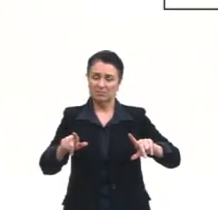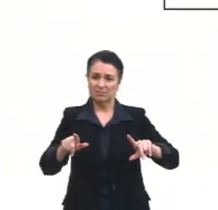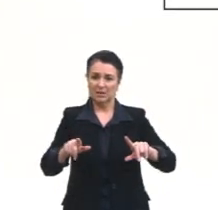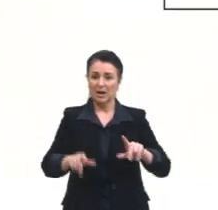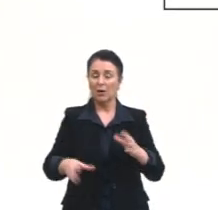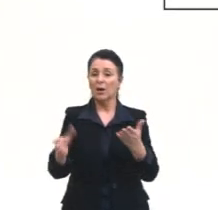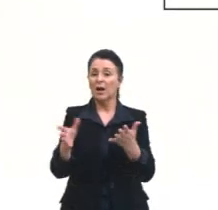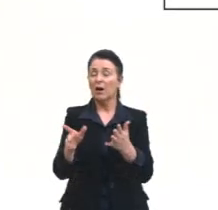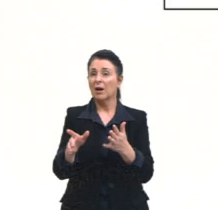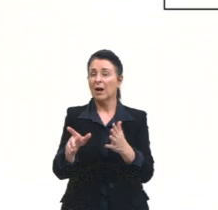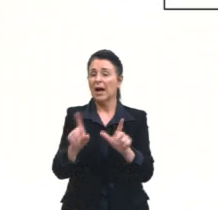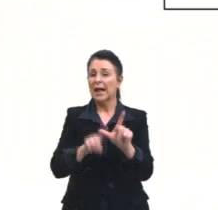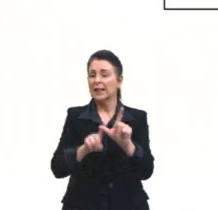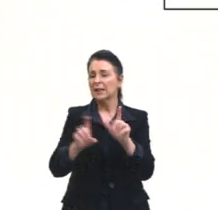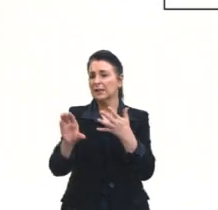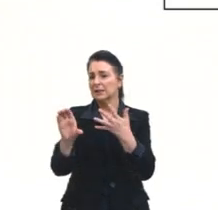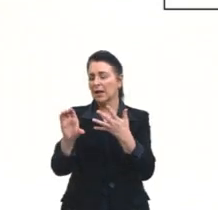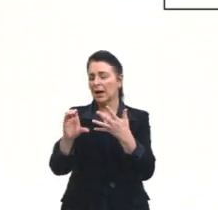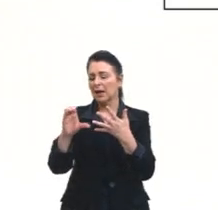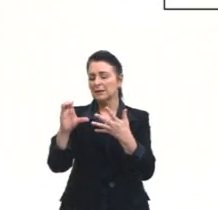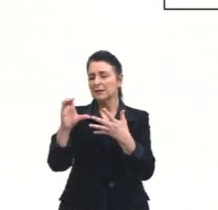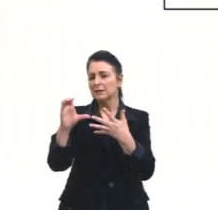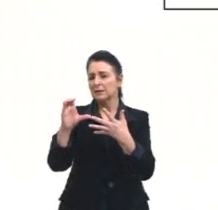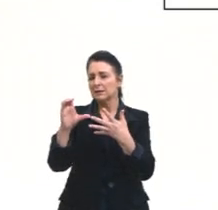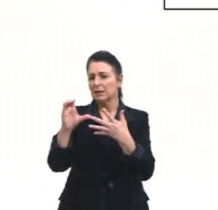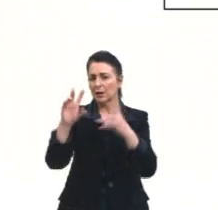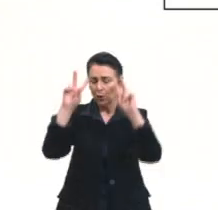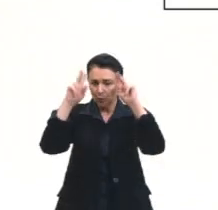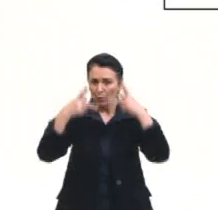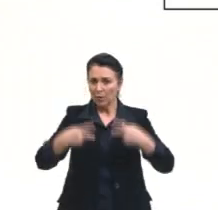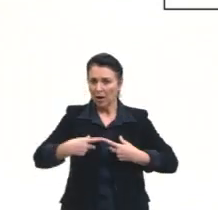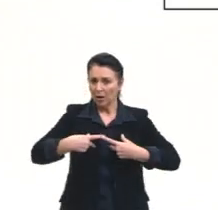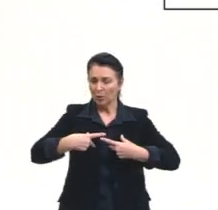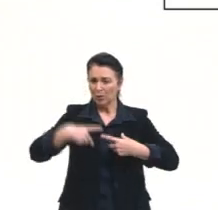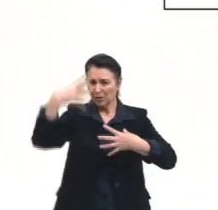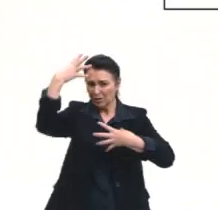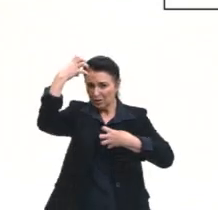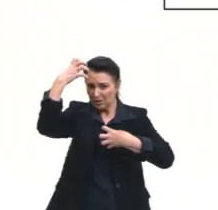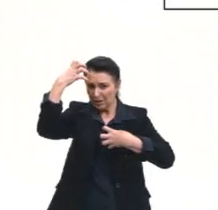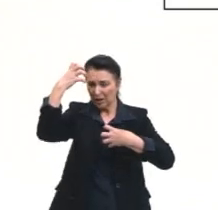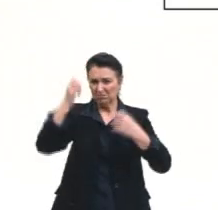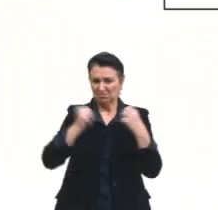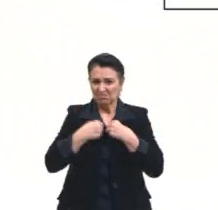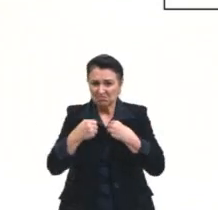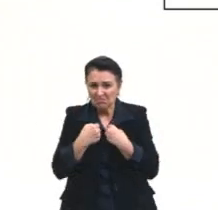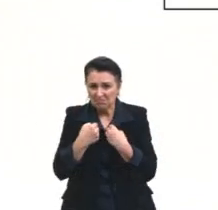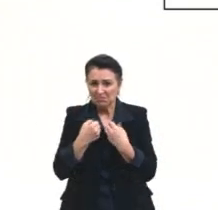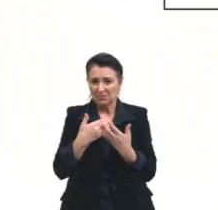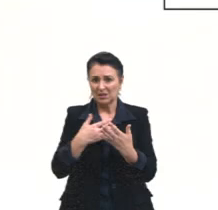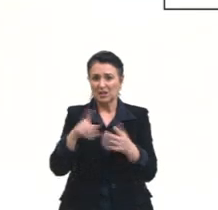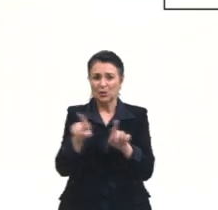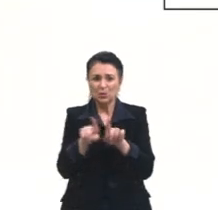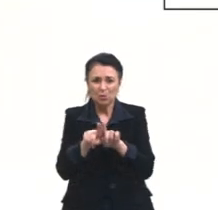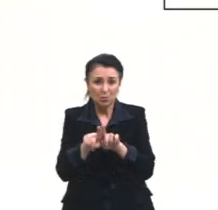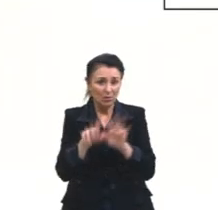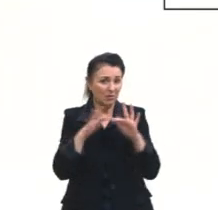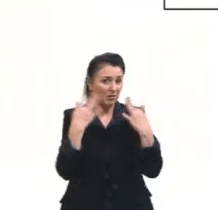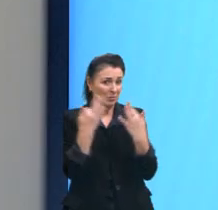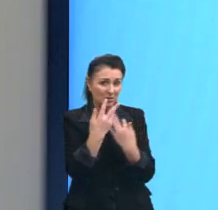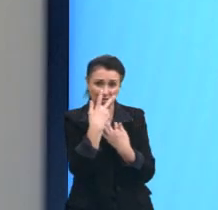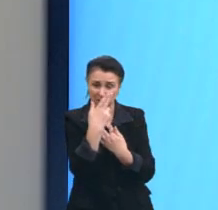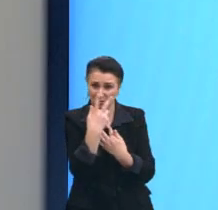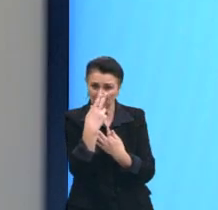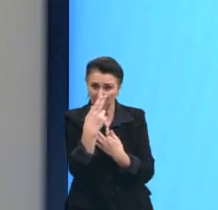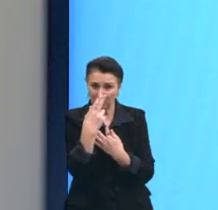letras e humanos chimpanzés e gorilas na mesma família é uma boa pedida essa letra C né porque